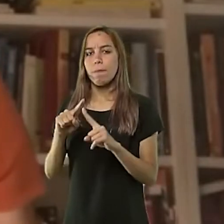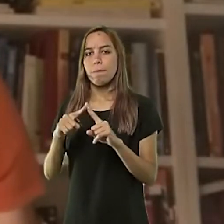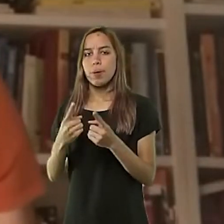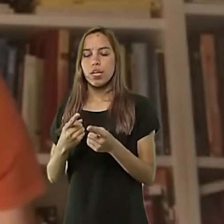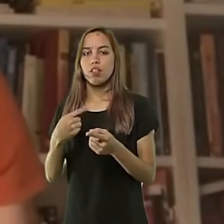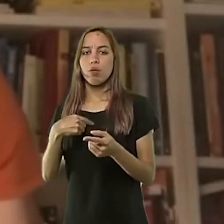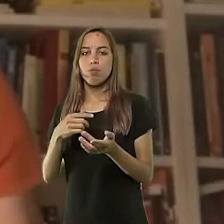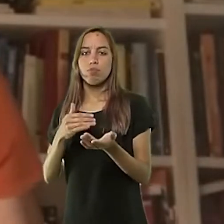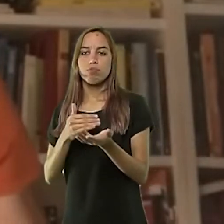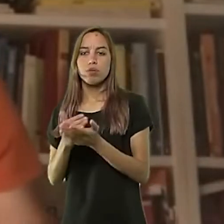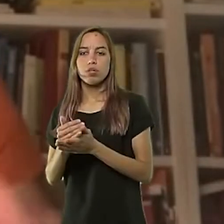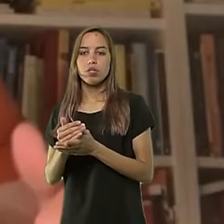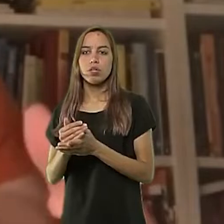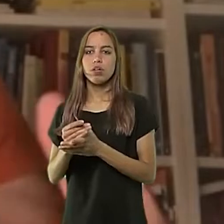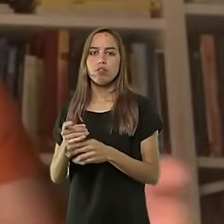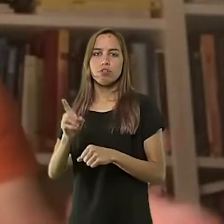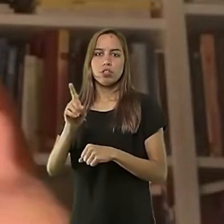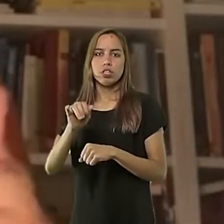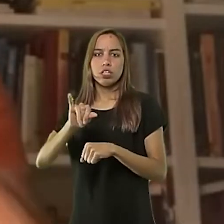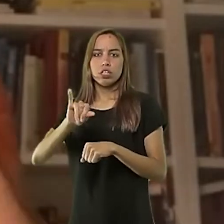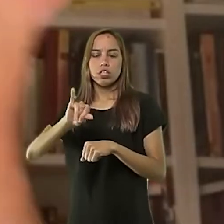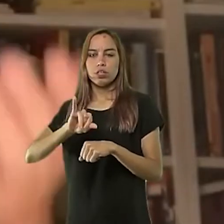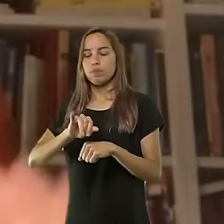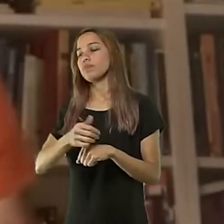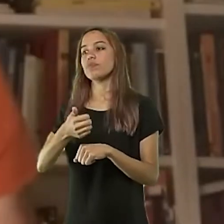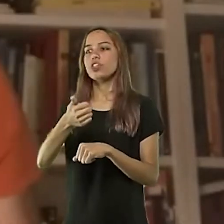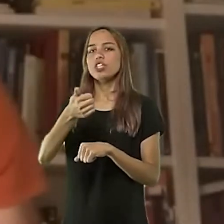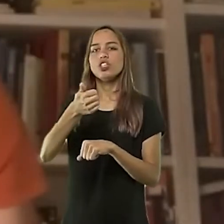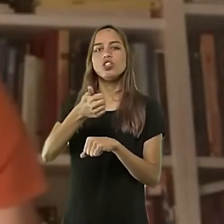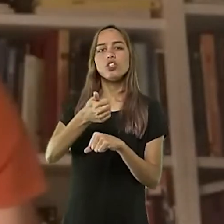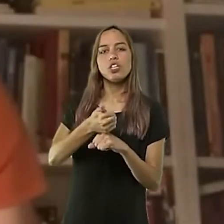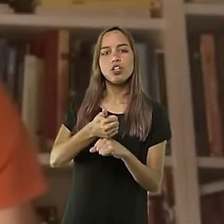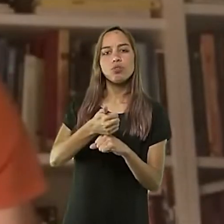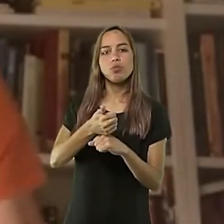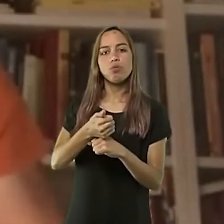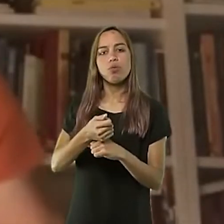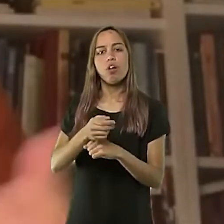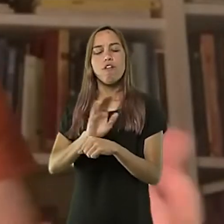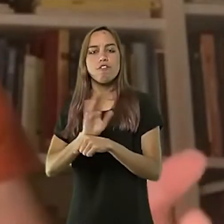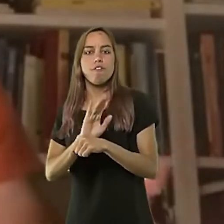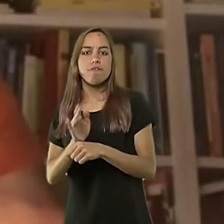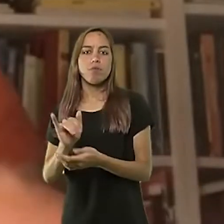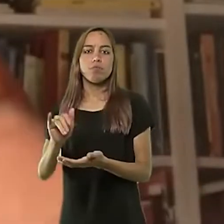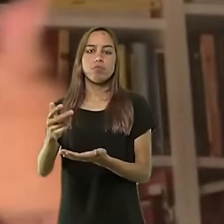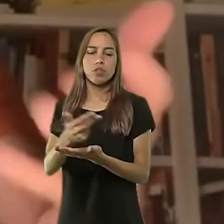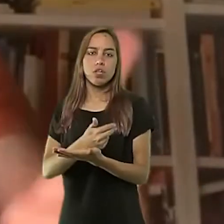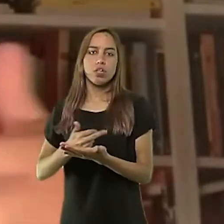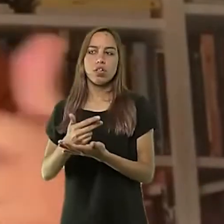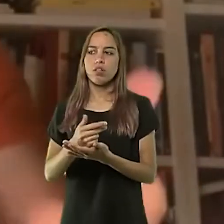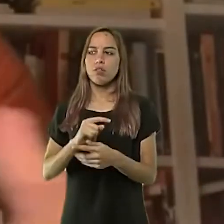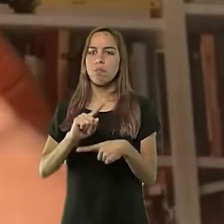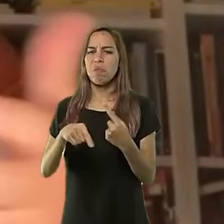alguns filmes, e passado 2-3 anos trabalhava tanto